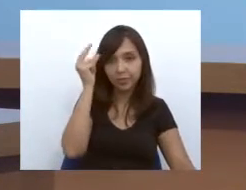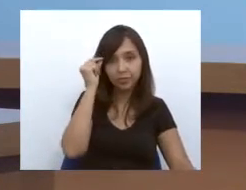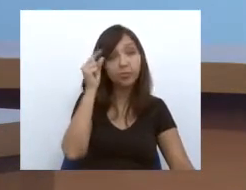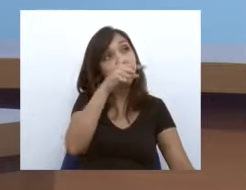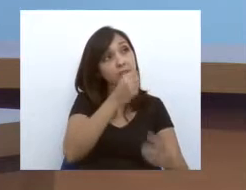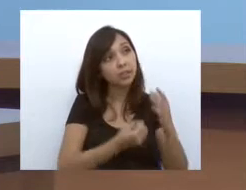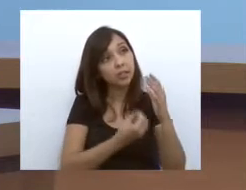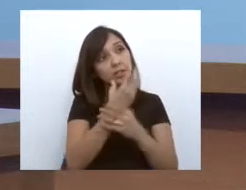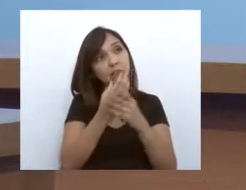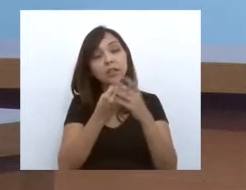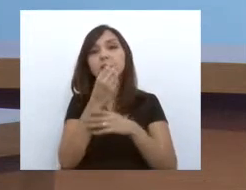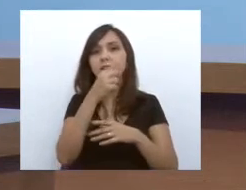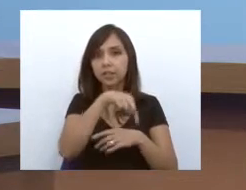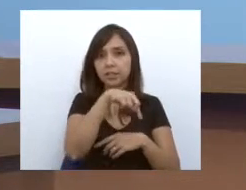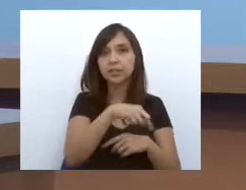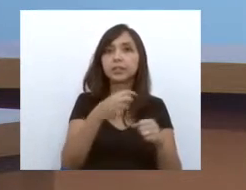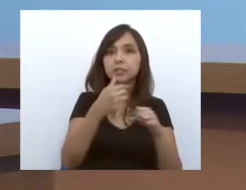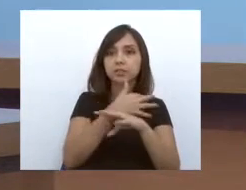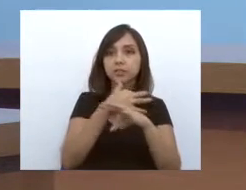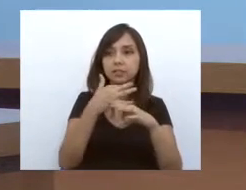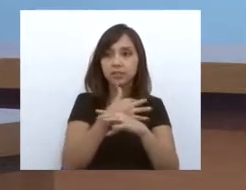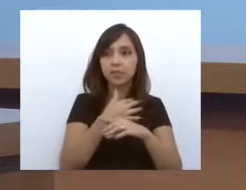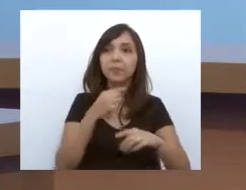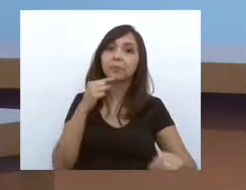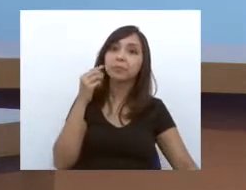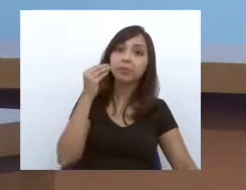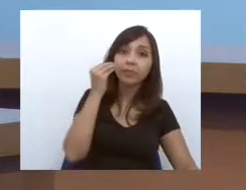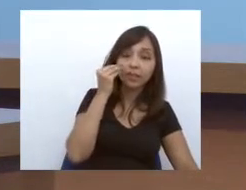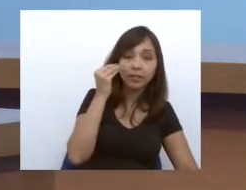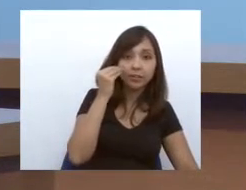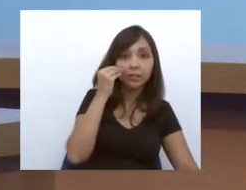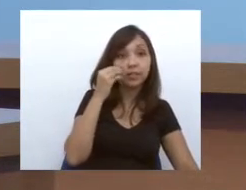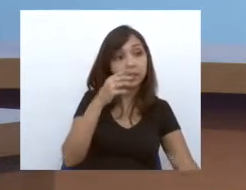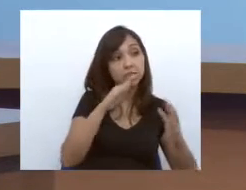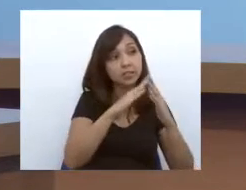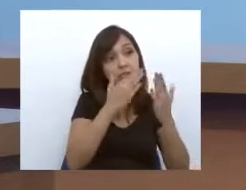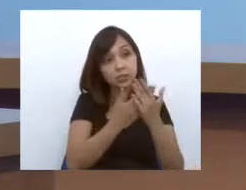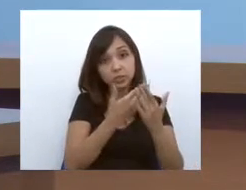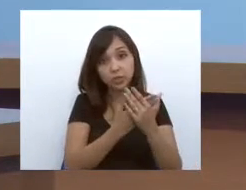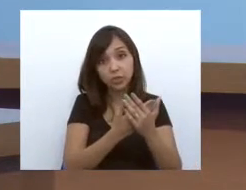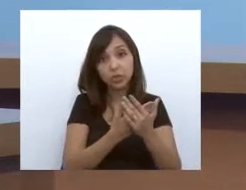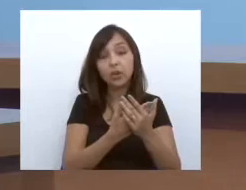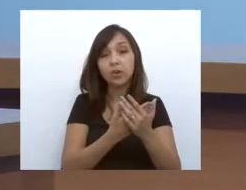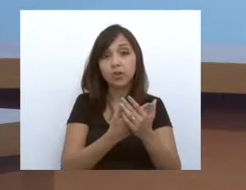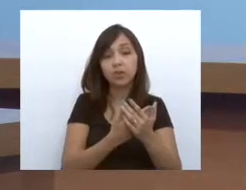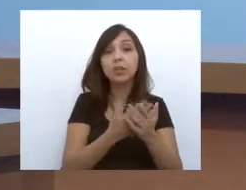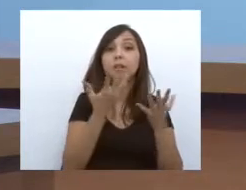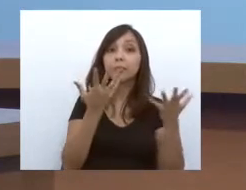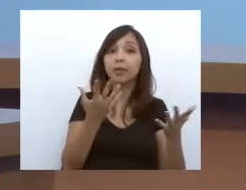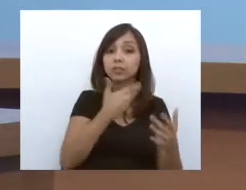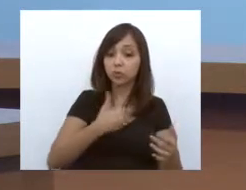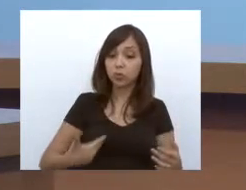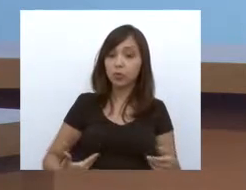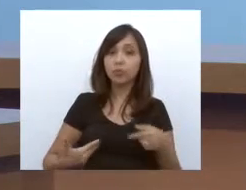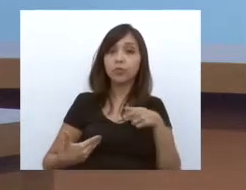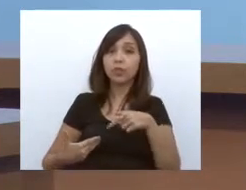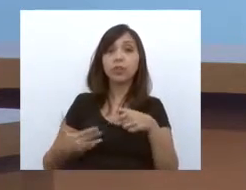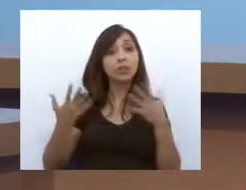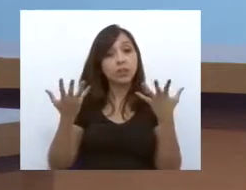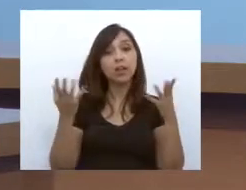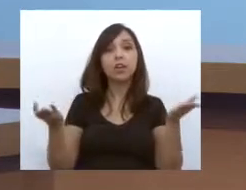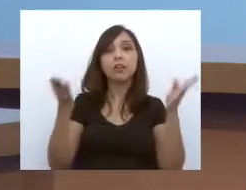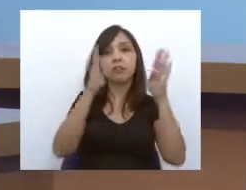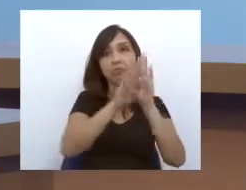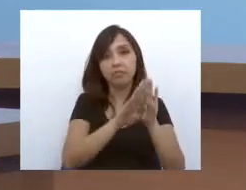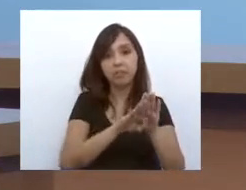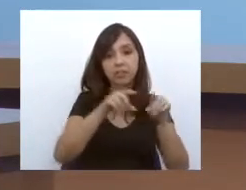está construindo na cidade. Prefeito está construindo escola, enquanto governador quer fechar as escolas dos nossos alunos que